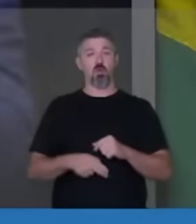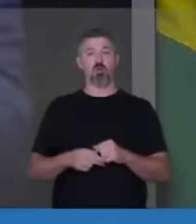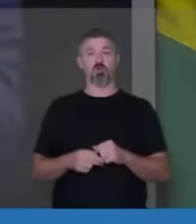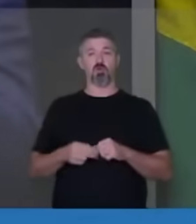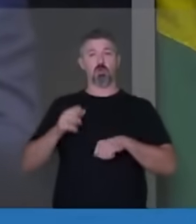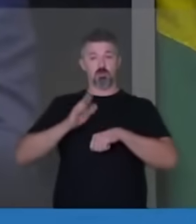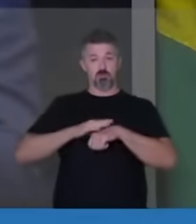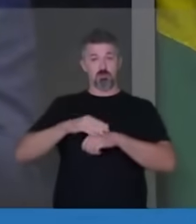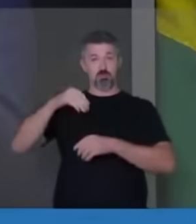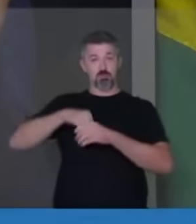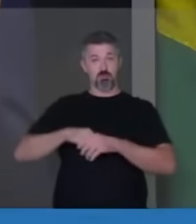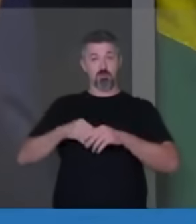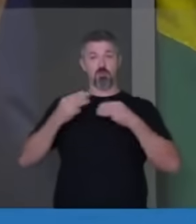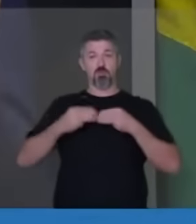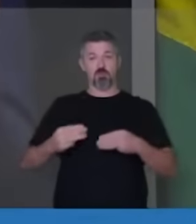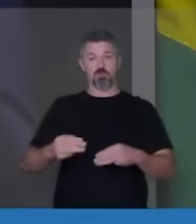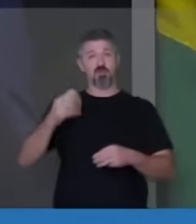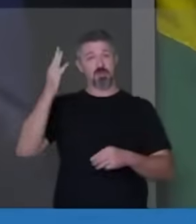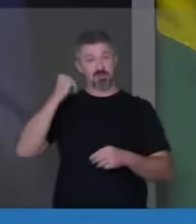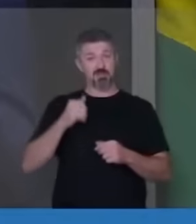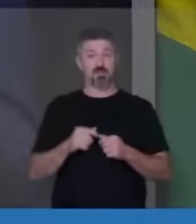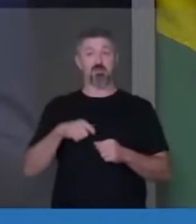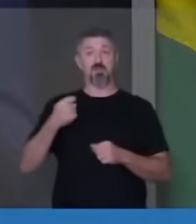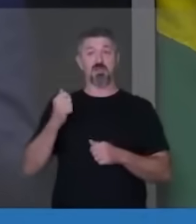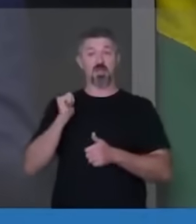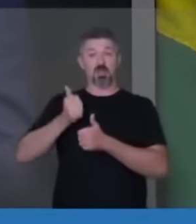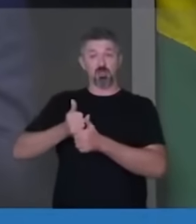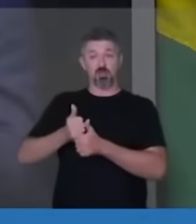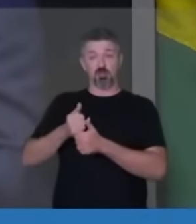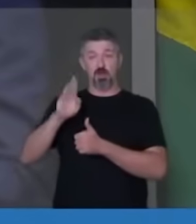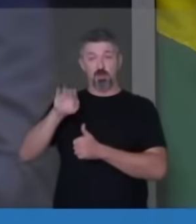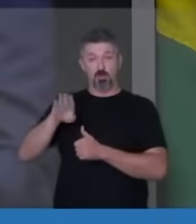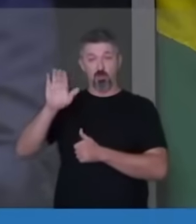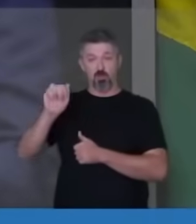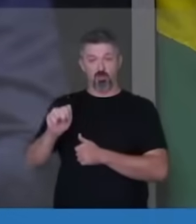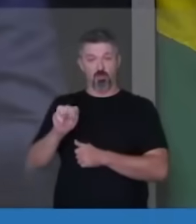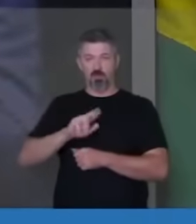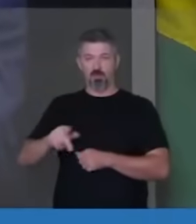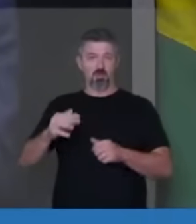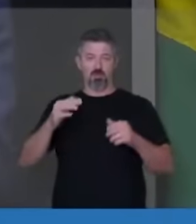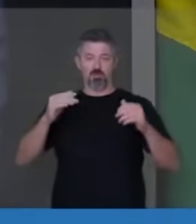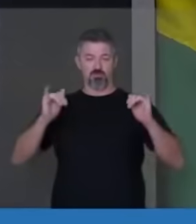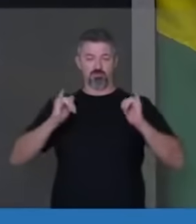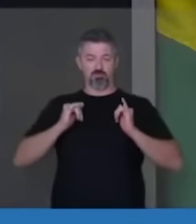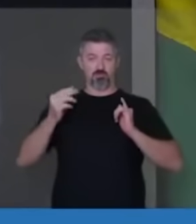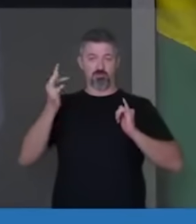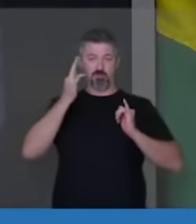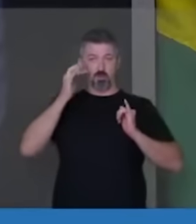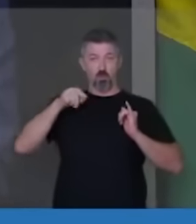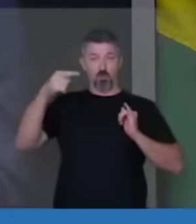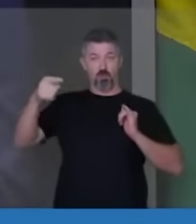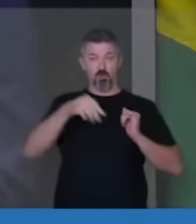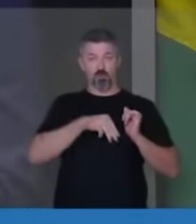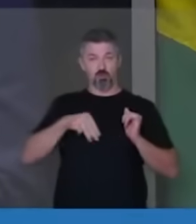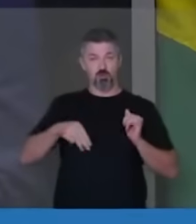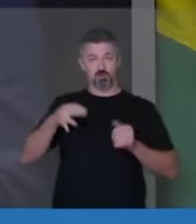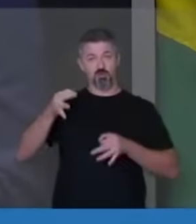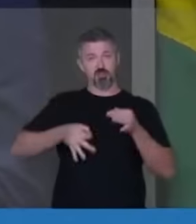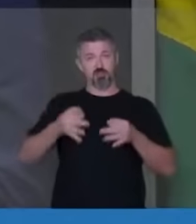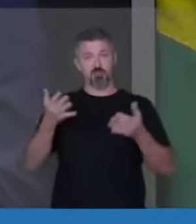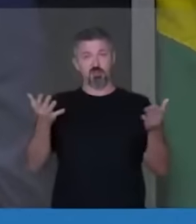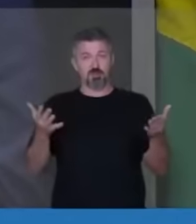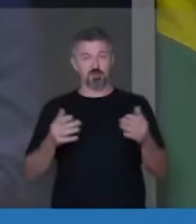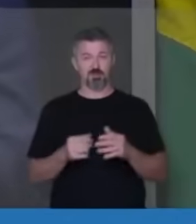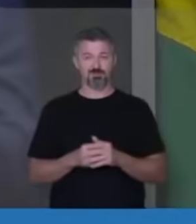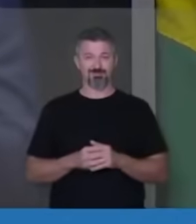seu próprio ministério, sabendo já que quem vai assumir a bomba não é ele, será o próximo ministro da Justiça e